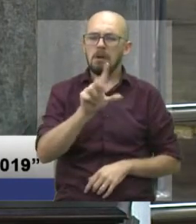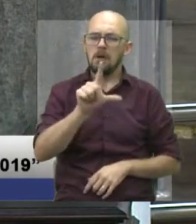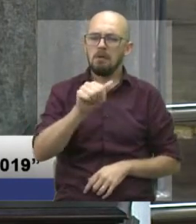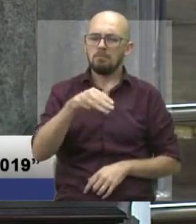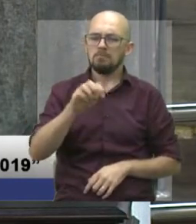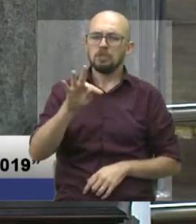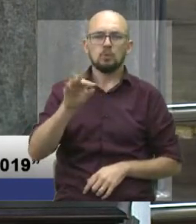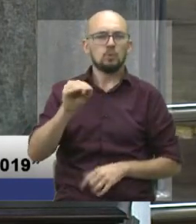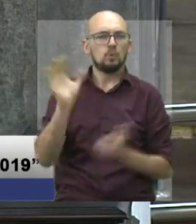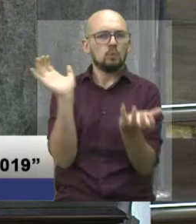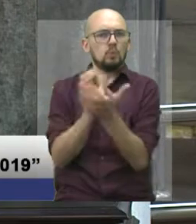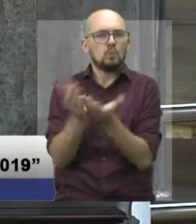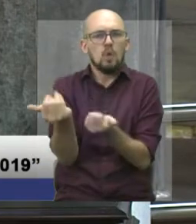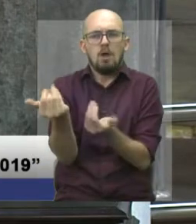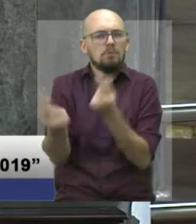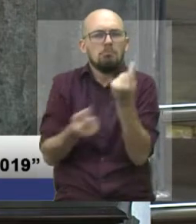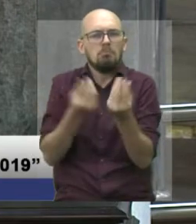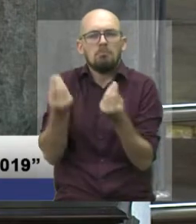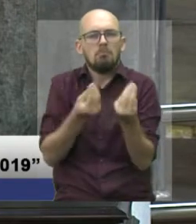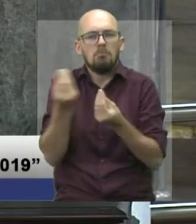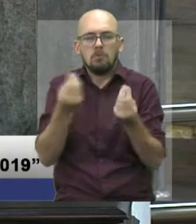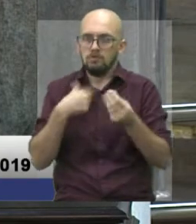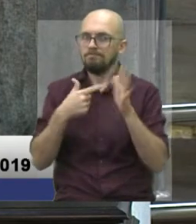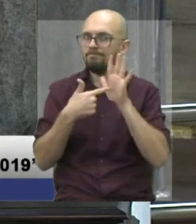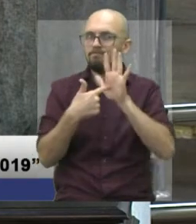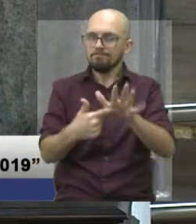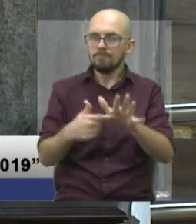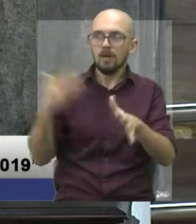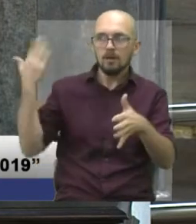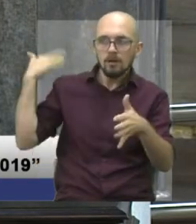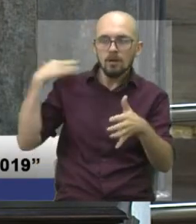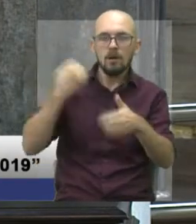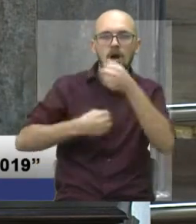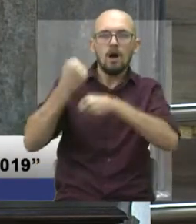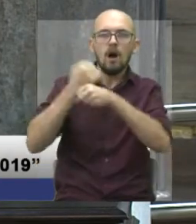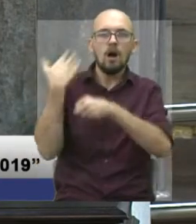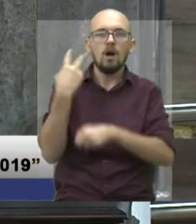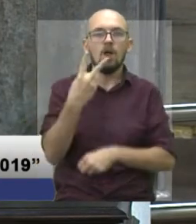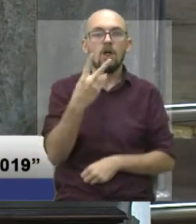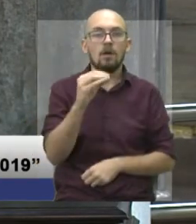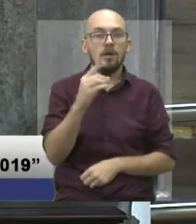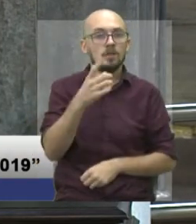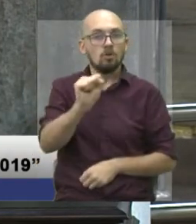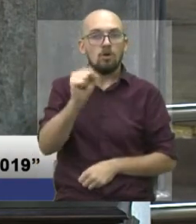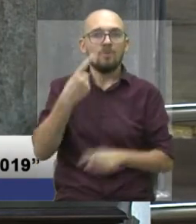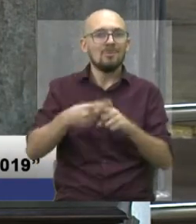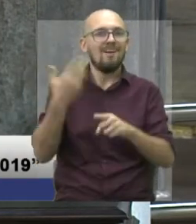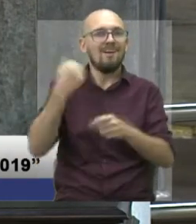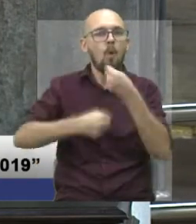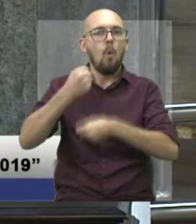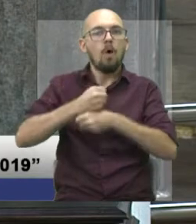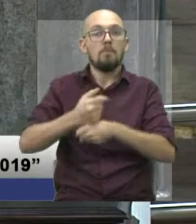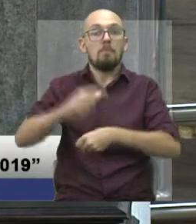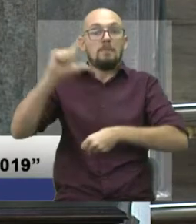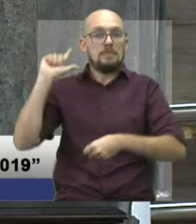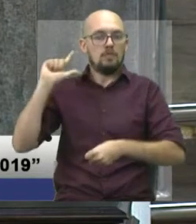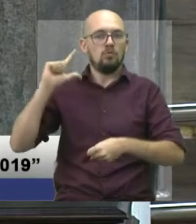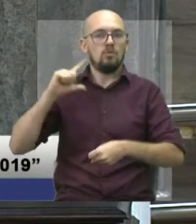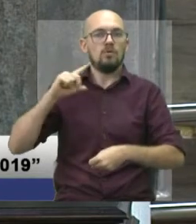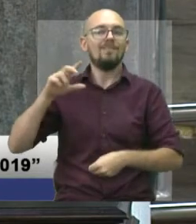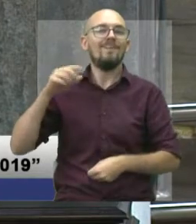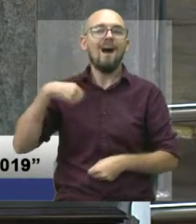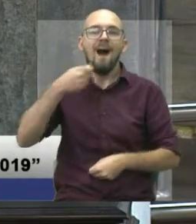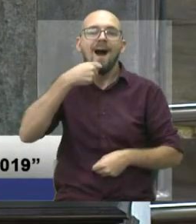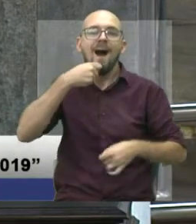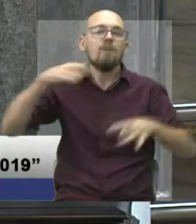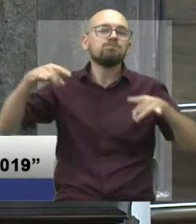Brasileiro. Apresentar os resultados que a gente obteve em 2018, porque até então, quando eu vim ano passado, ainda haveria alguns resultados